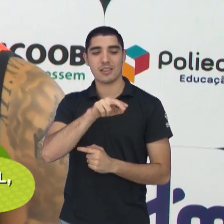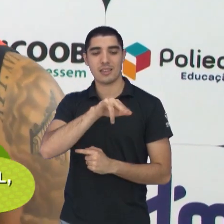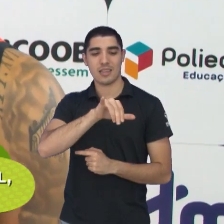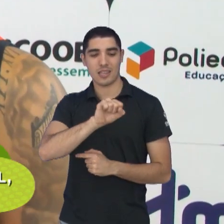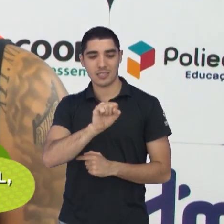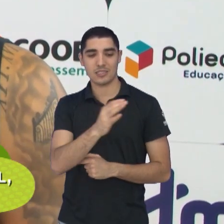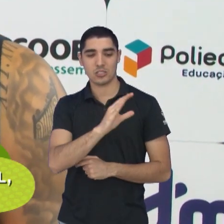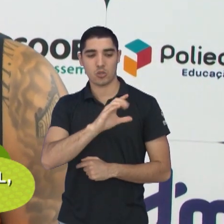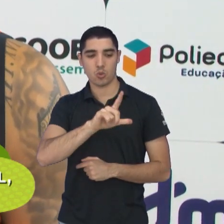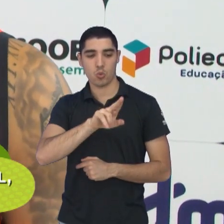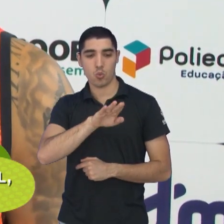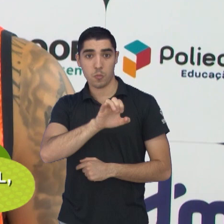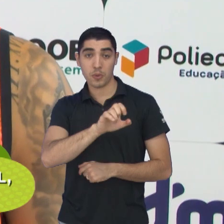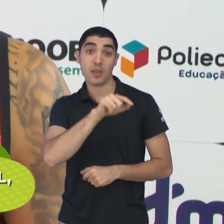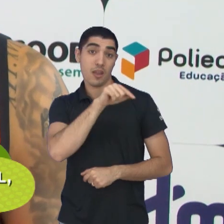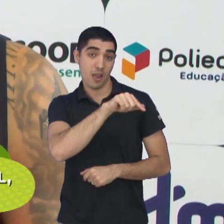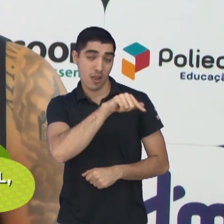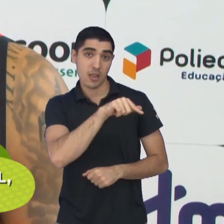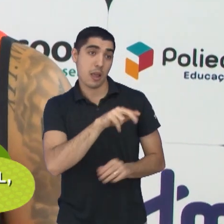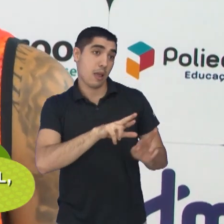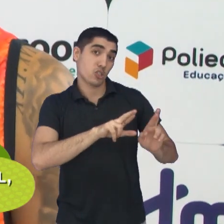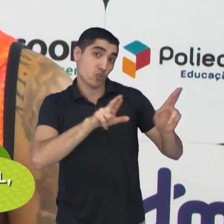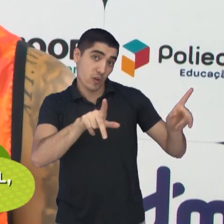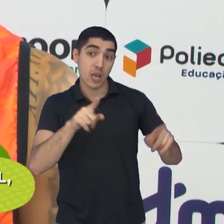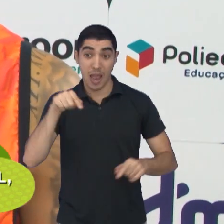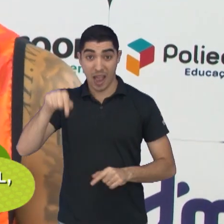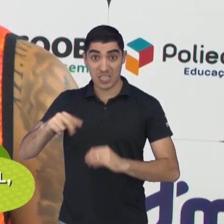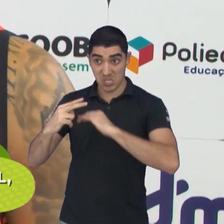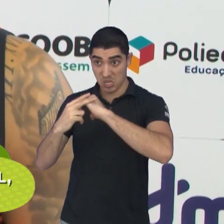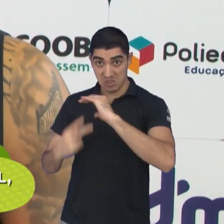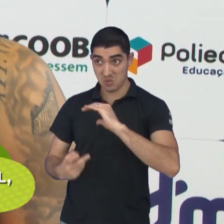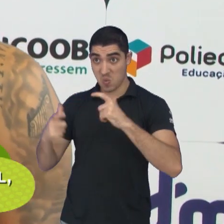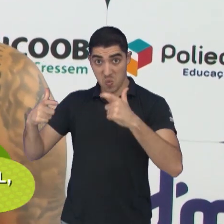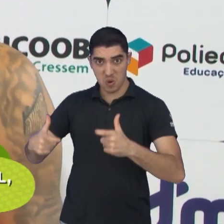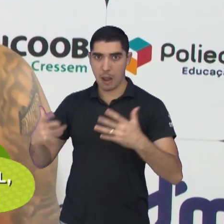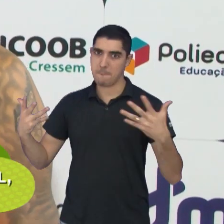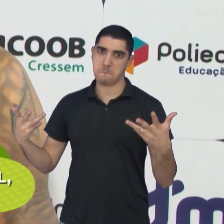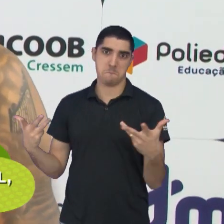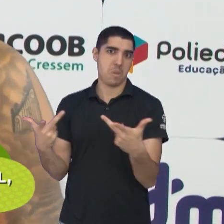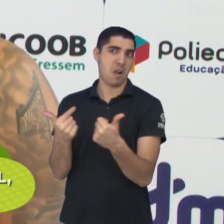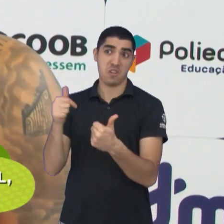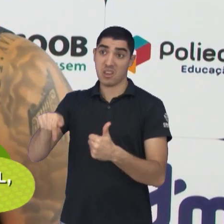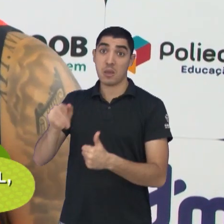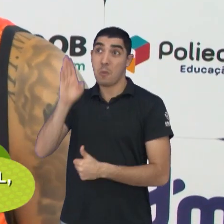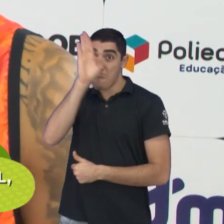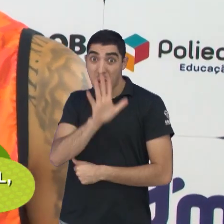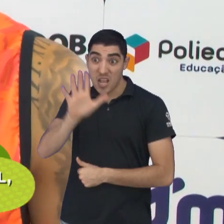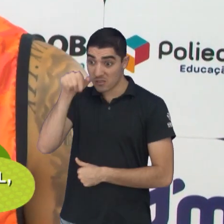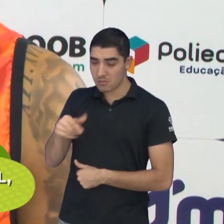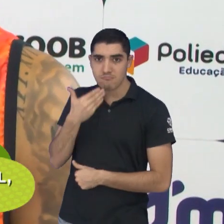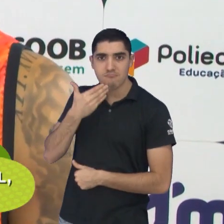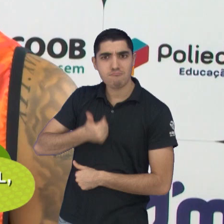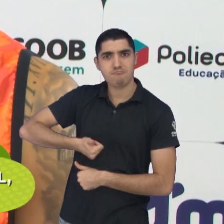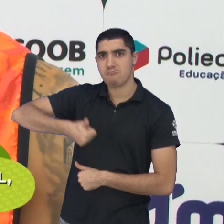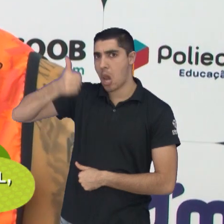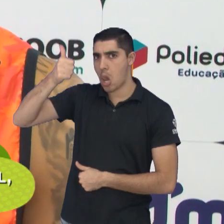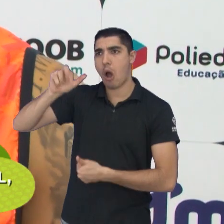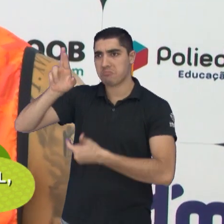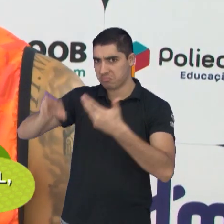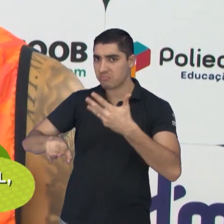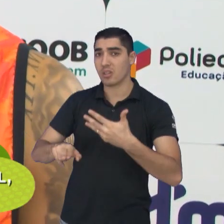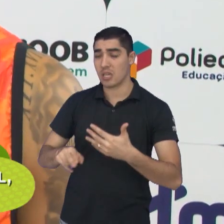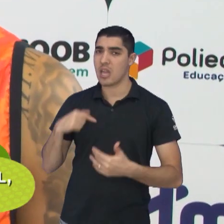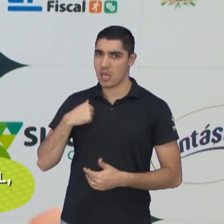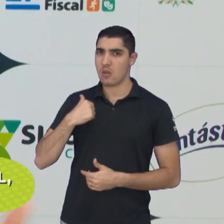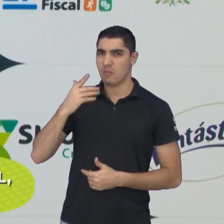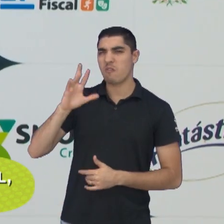das melhores do Brasil, então só temos ponto positivo, né? É uma quadra muito boa, grande, então acredito que vai ajudar